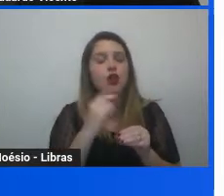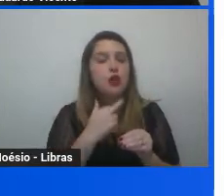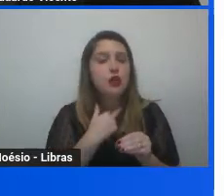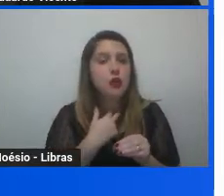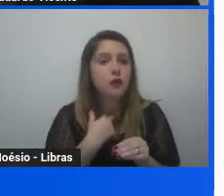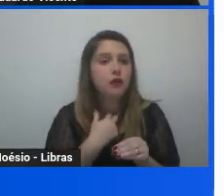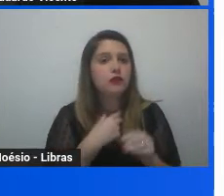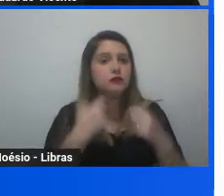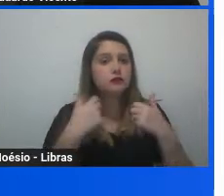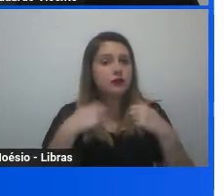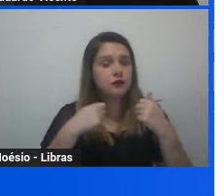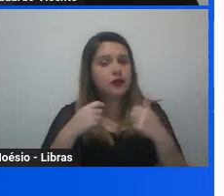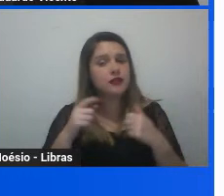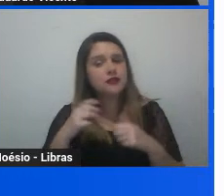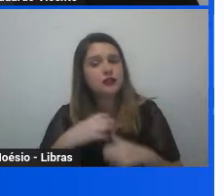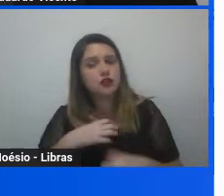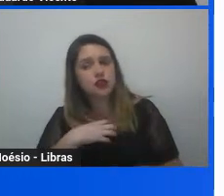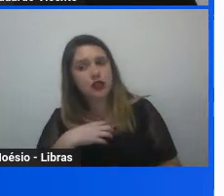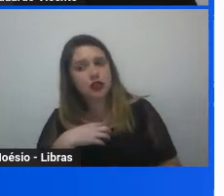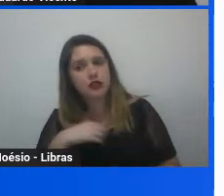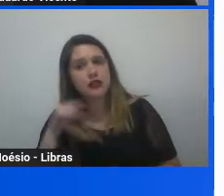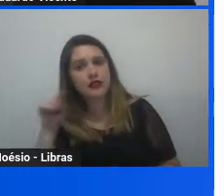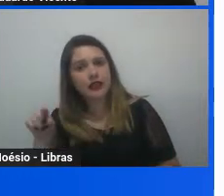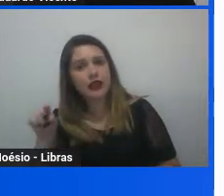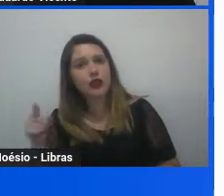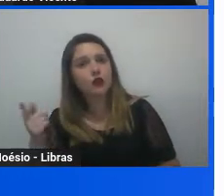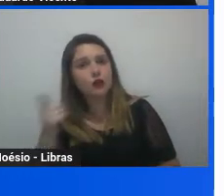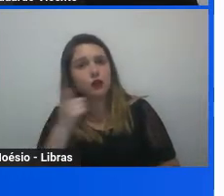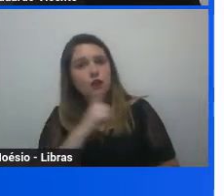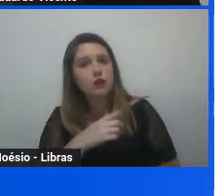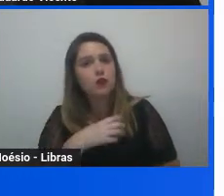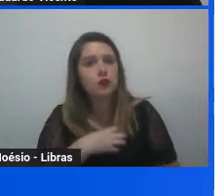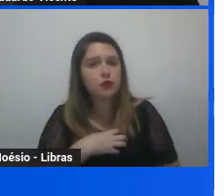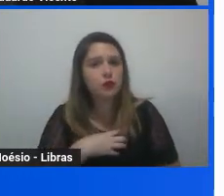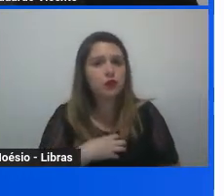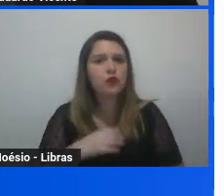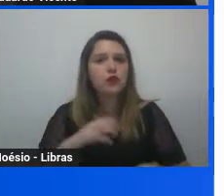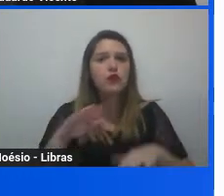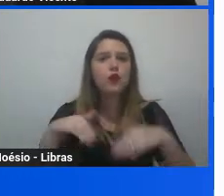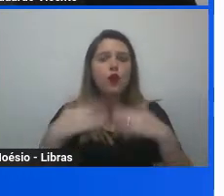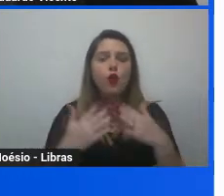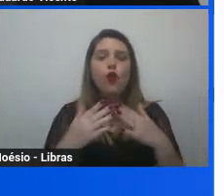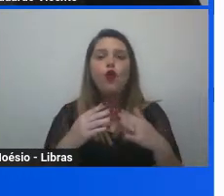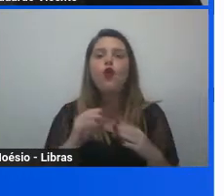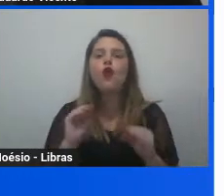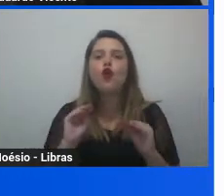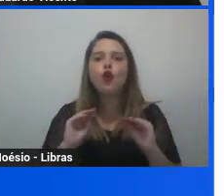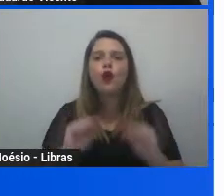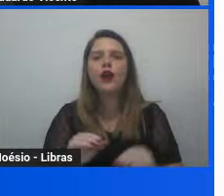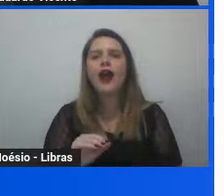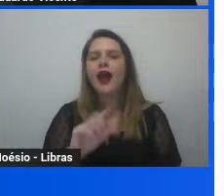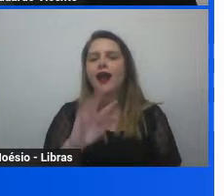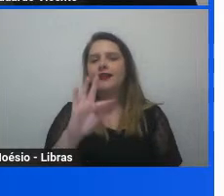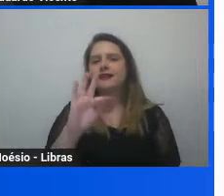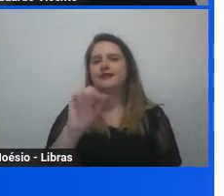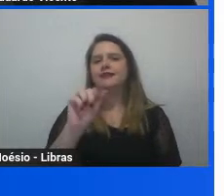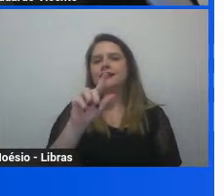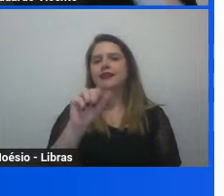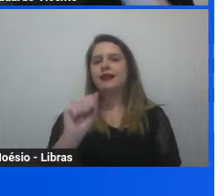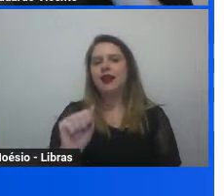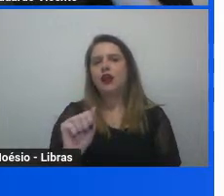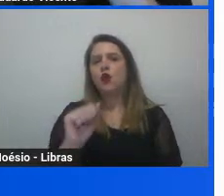área do jeito que ela se encontra. Como? Improvisando tala, né? Algum objeto que ali